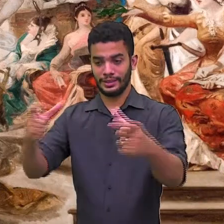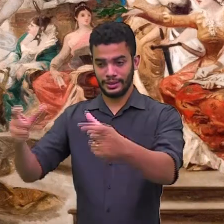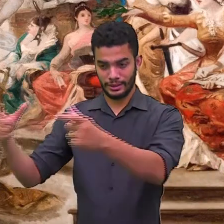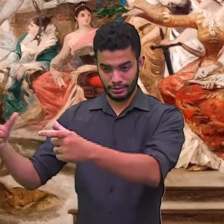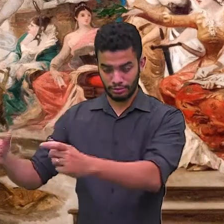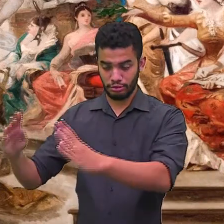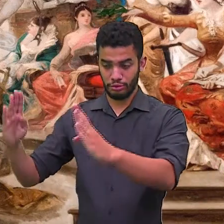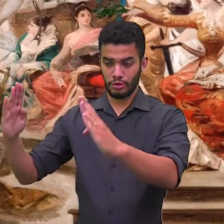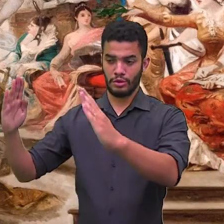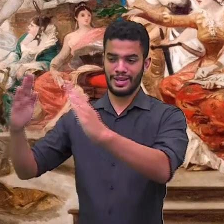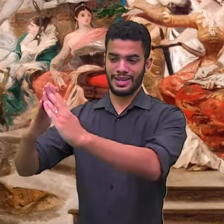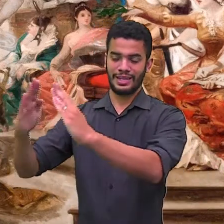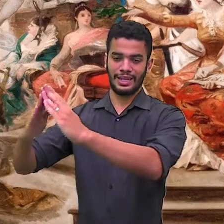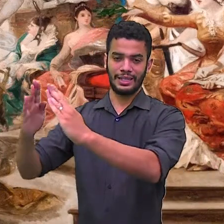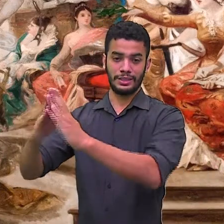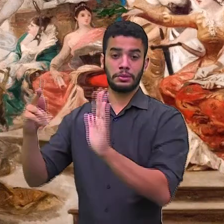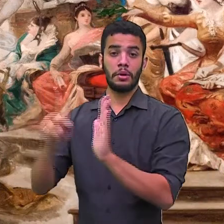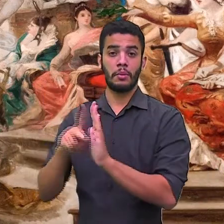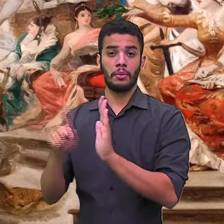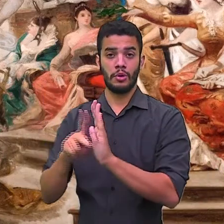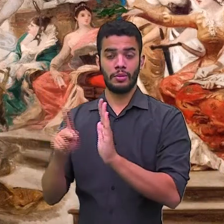revoltavam-se, né,